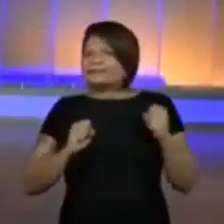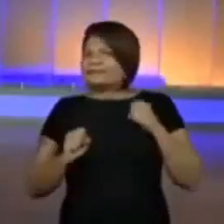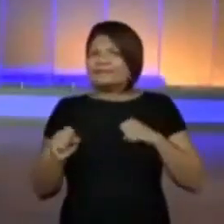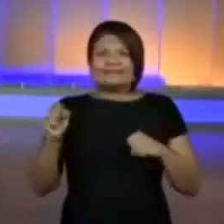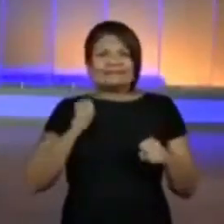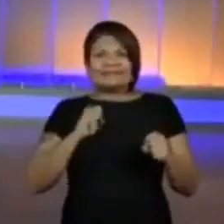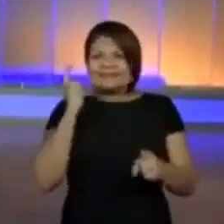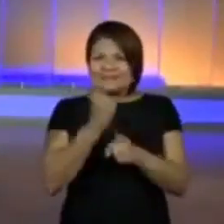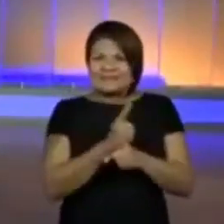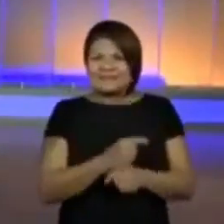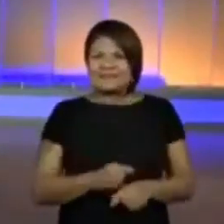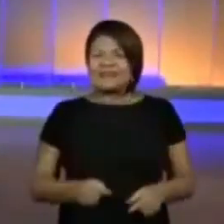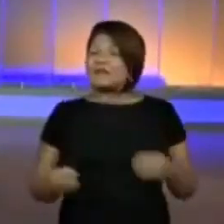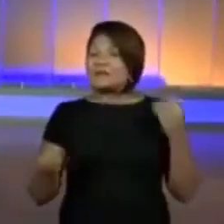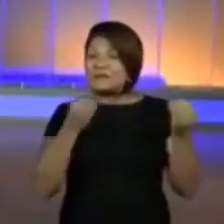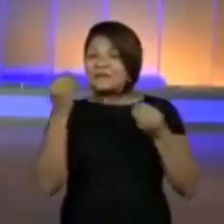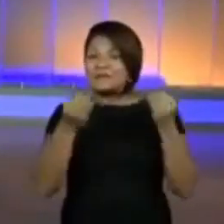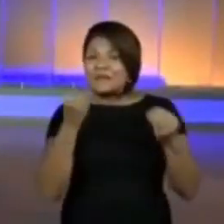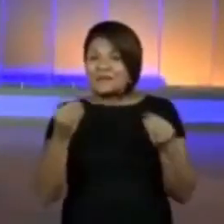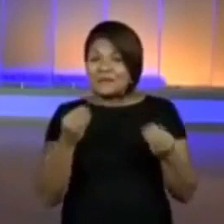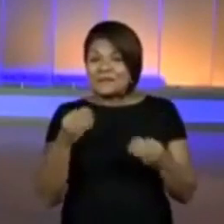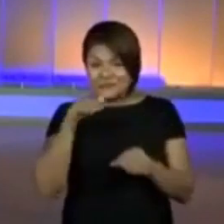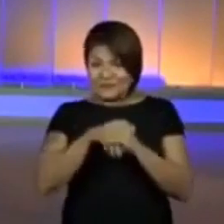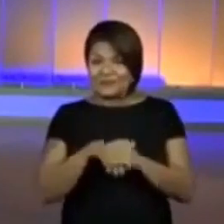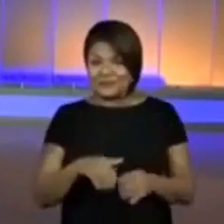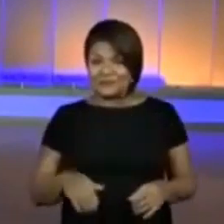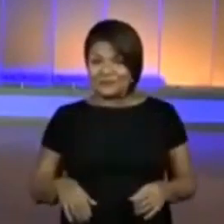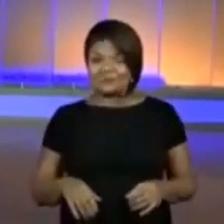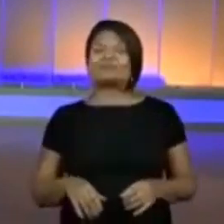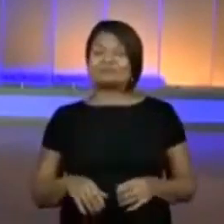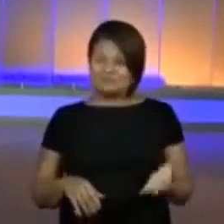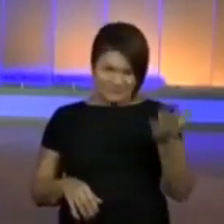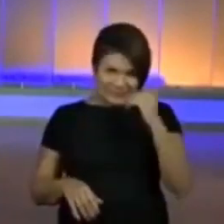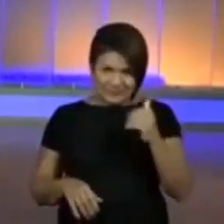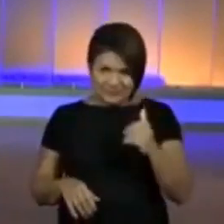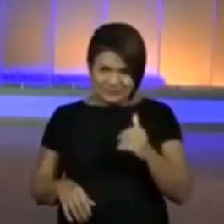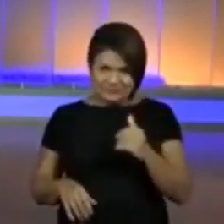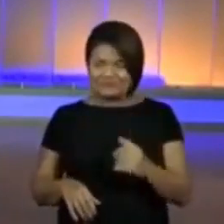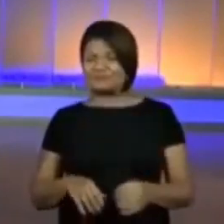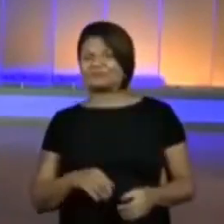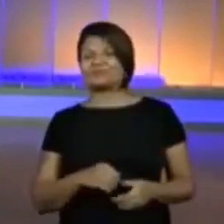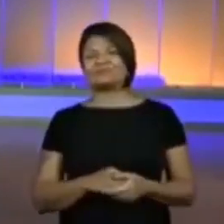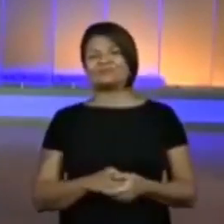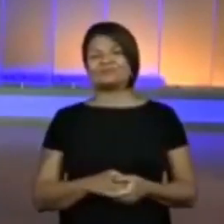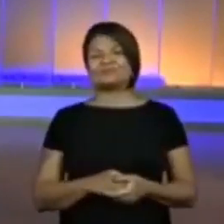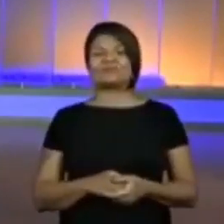para descobrir como ficou a nossa votação. Vamos lá?